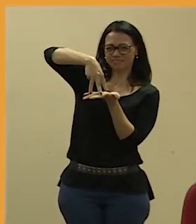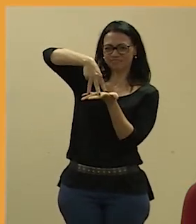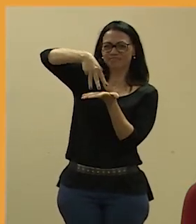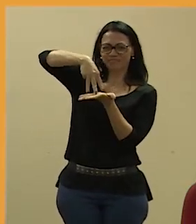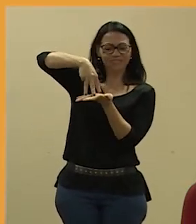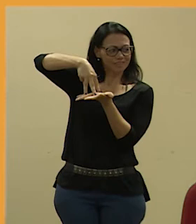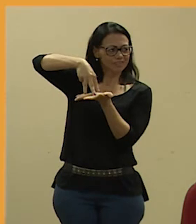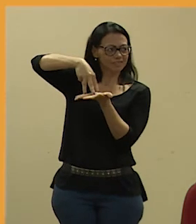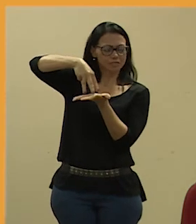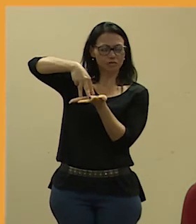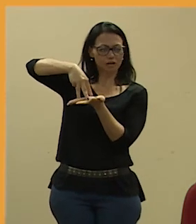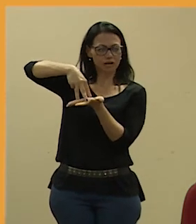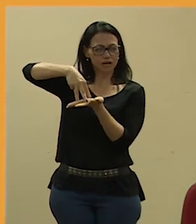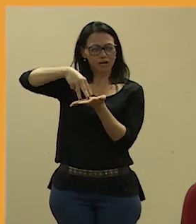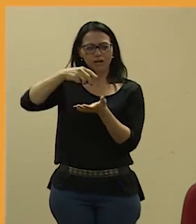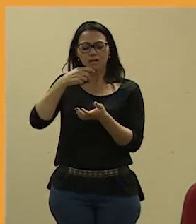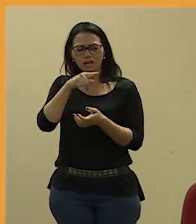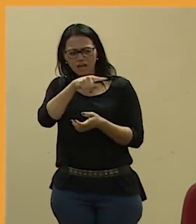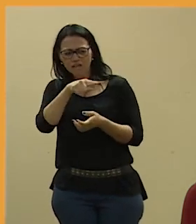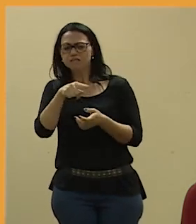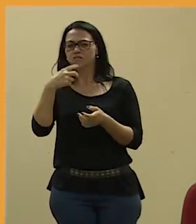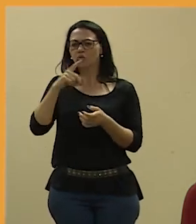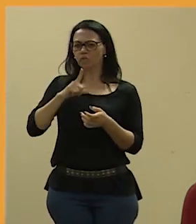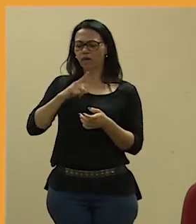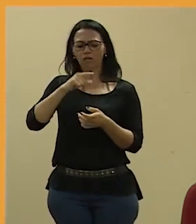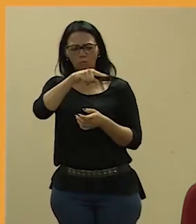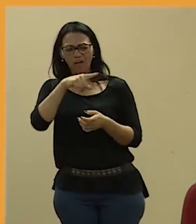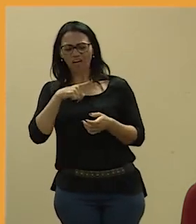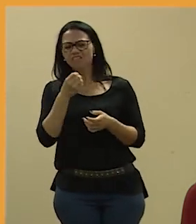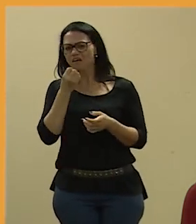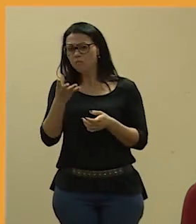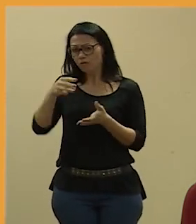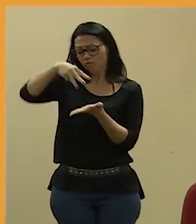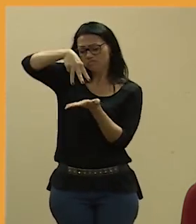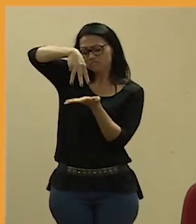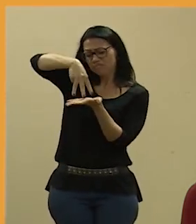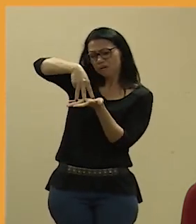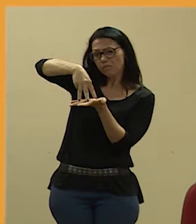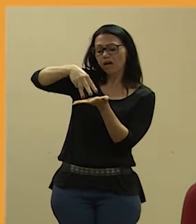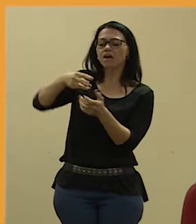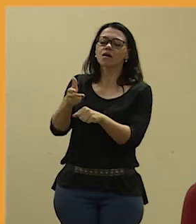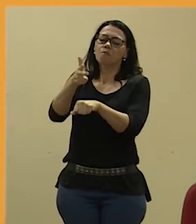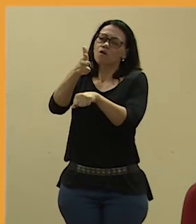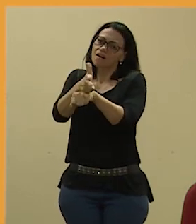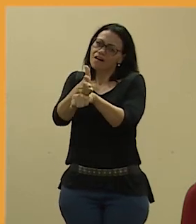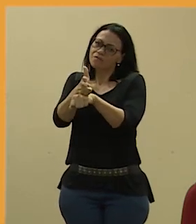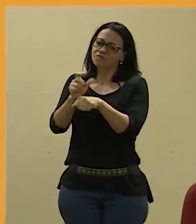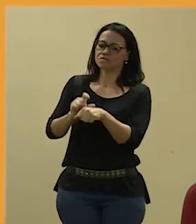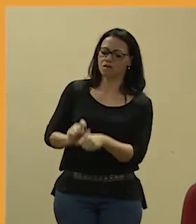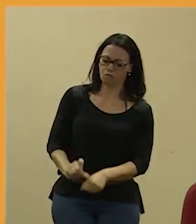comprar tem uns que são de metal esse aqui eu acho legal porque ele é flexível então você consegue às vezes é diminuir a altura dele assim